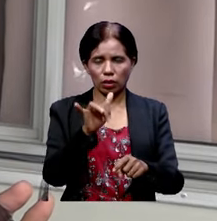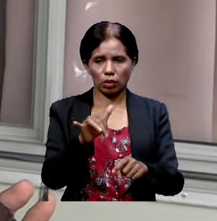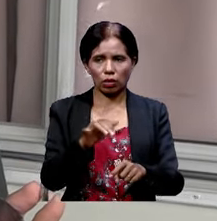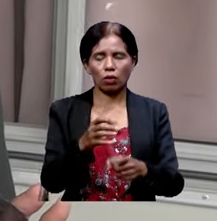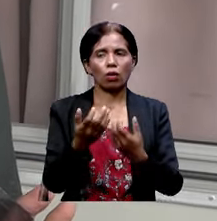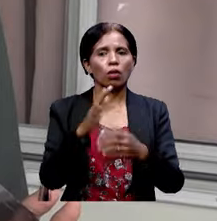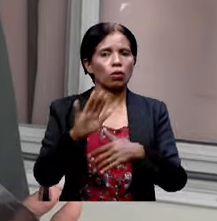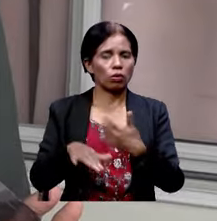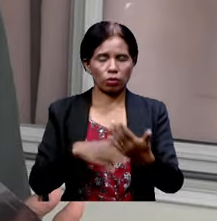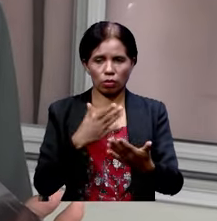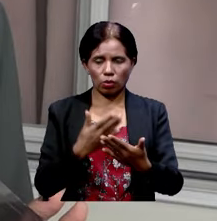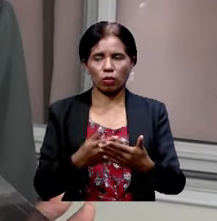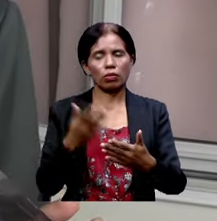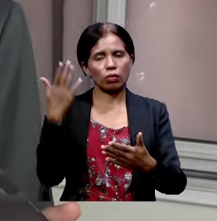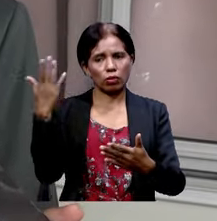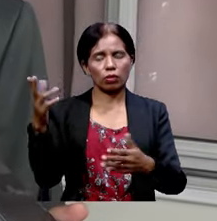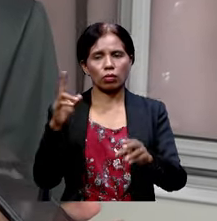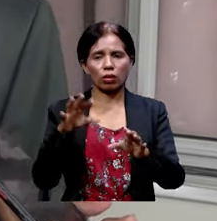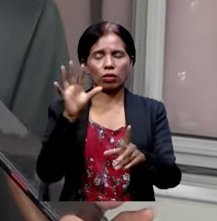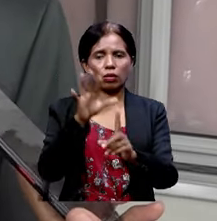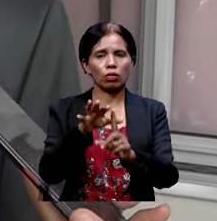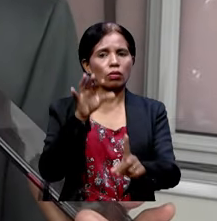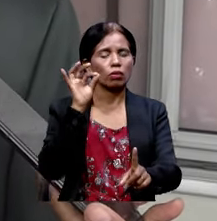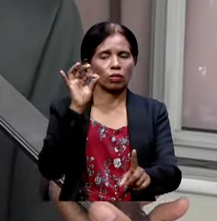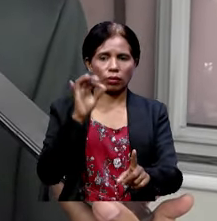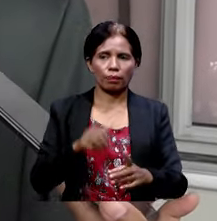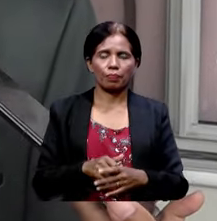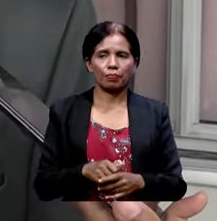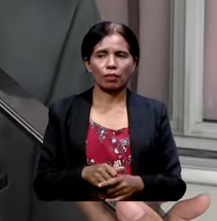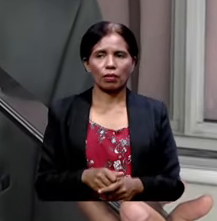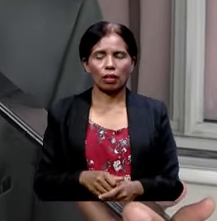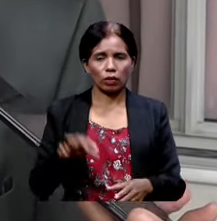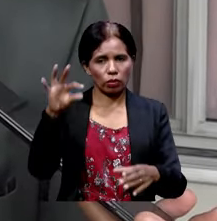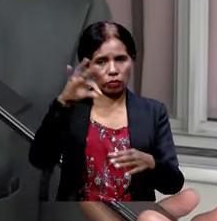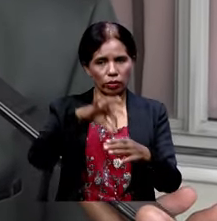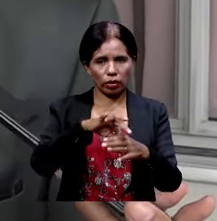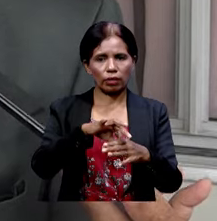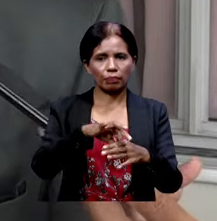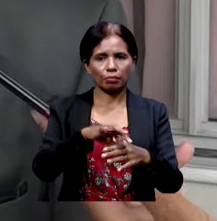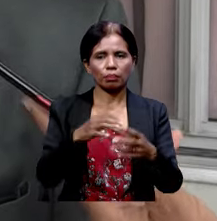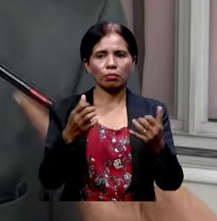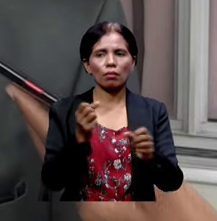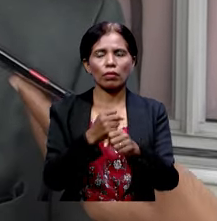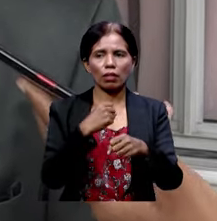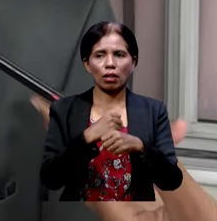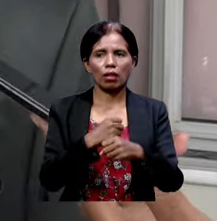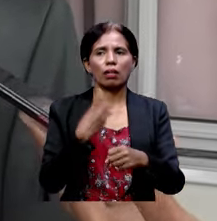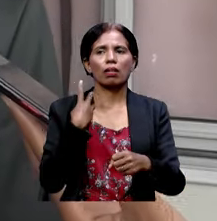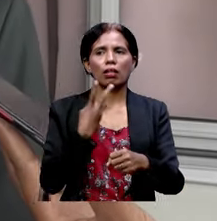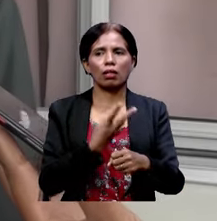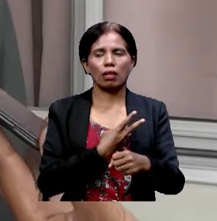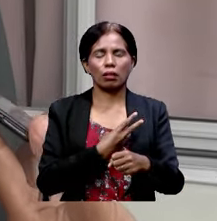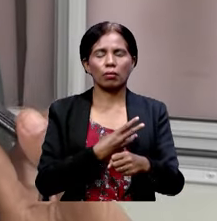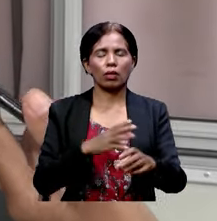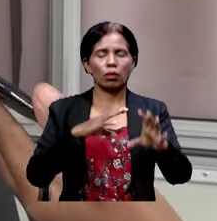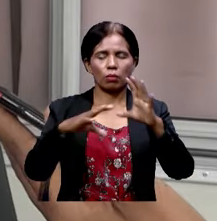tudo é nem vá para vota. Ah, ele nem maca halo a me contato